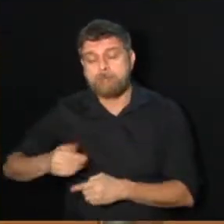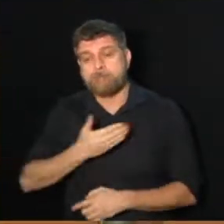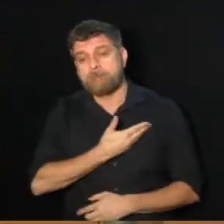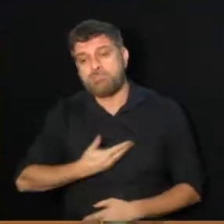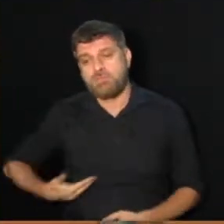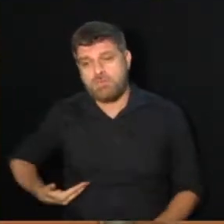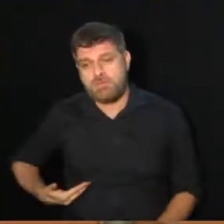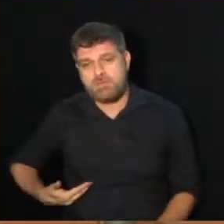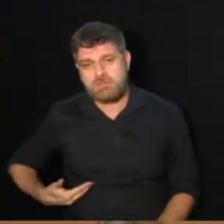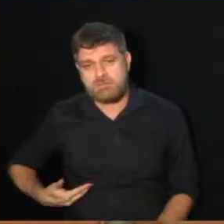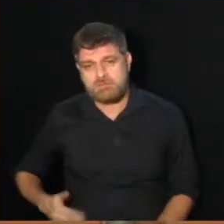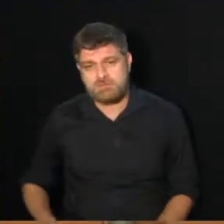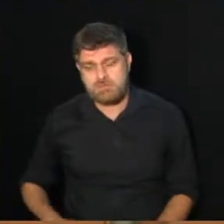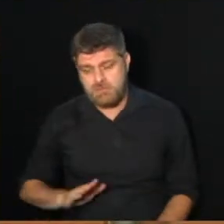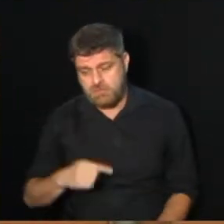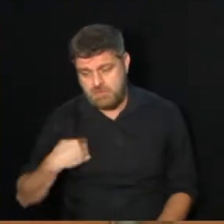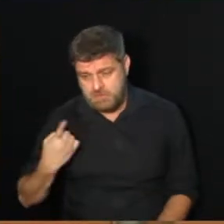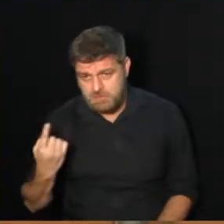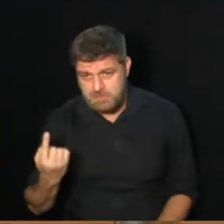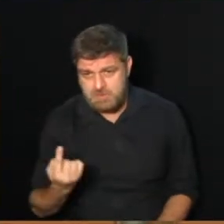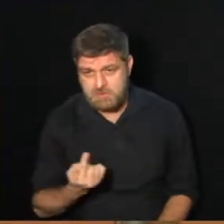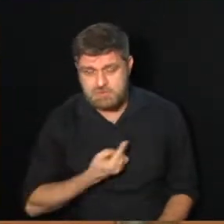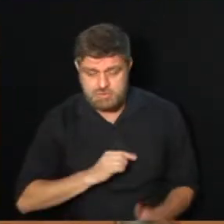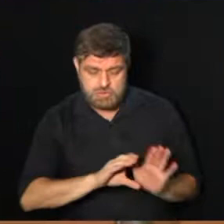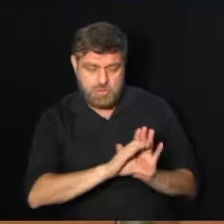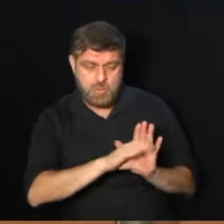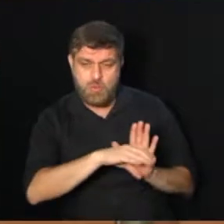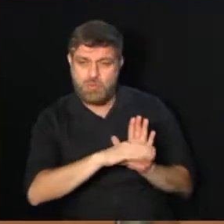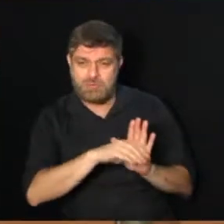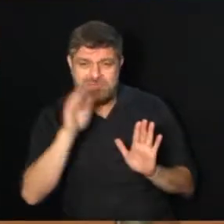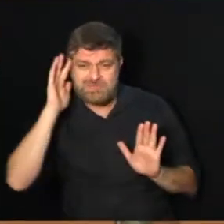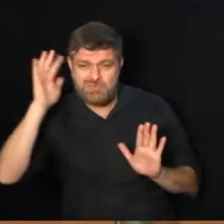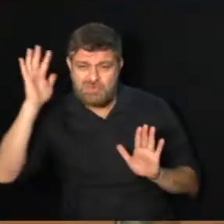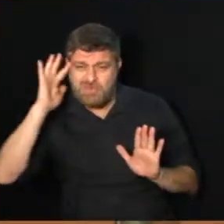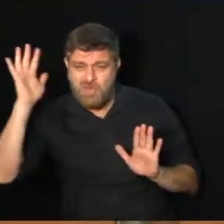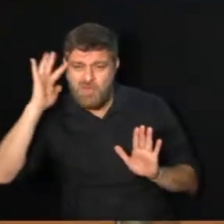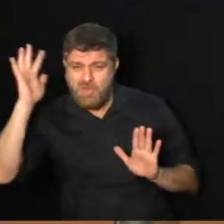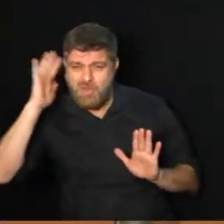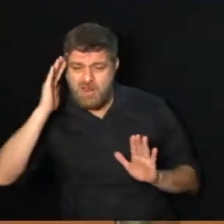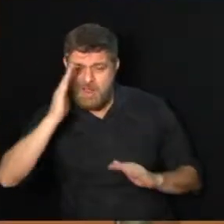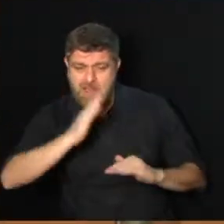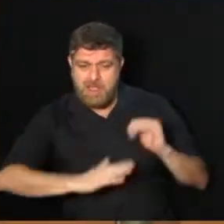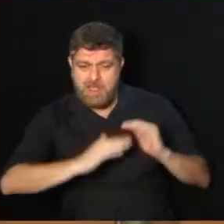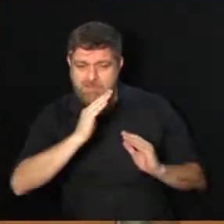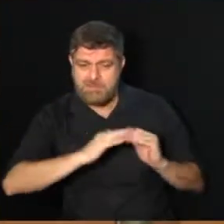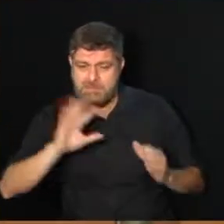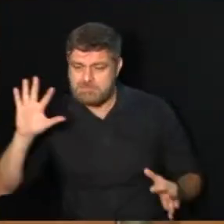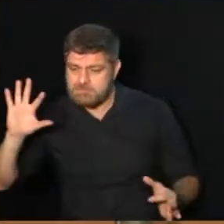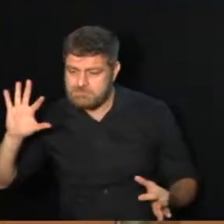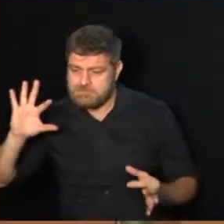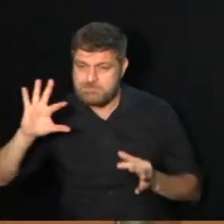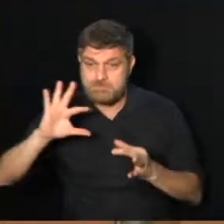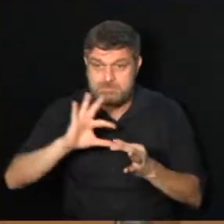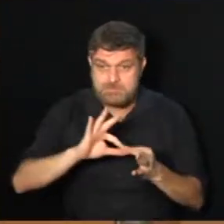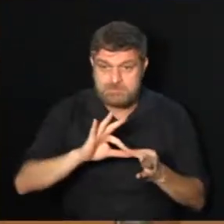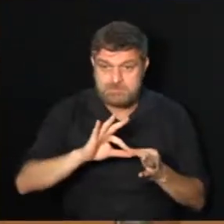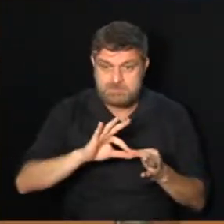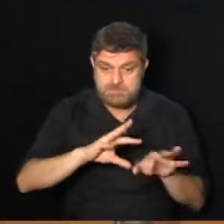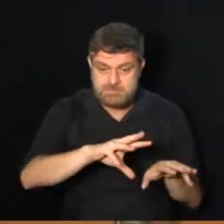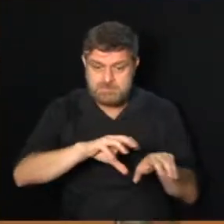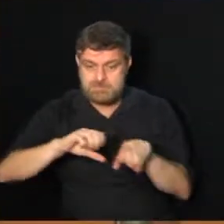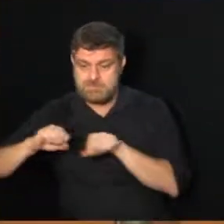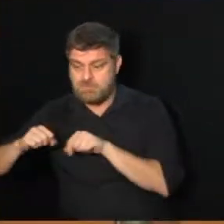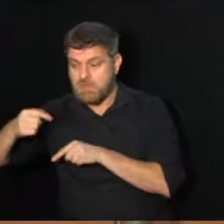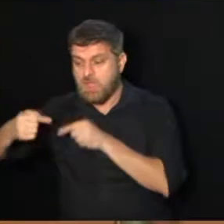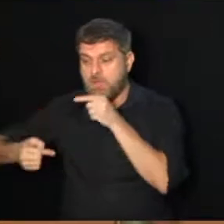gente transforma um conceito, umas ideias e umas ações em política pública, a